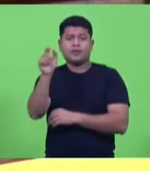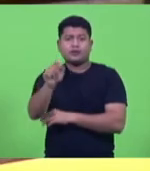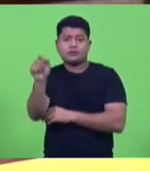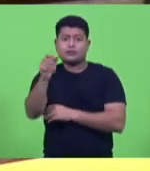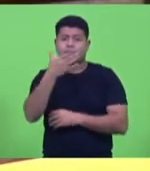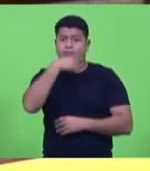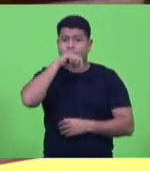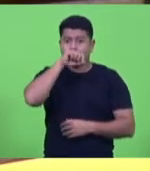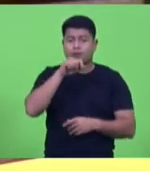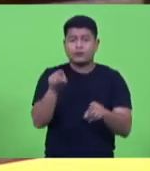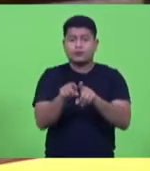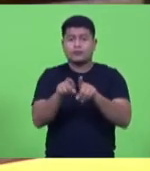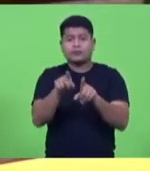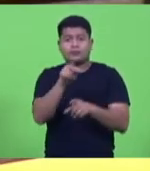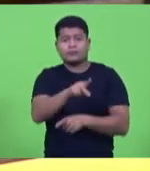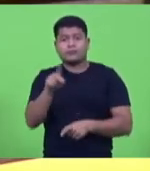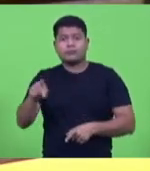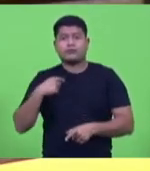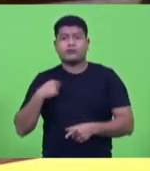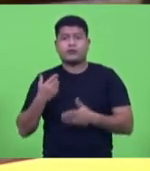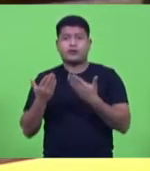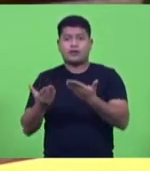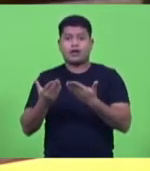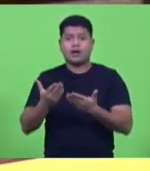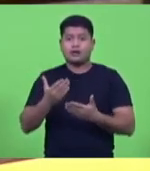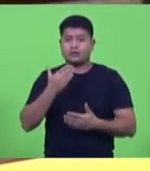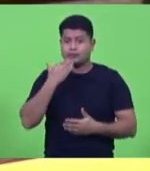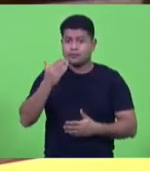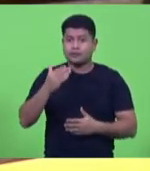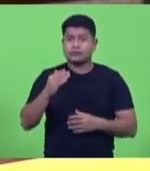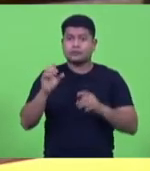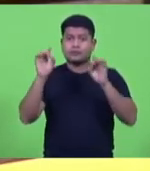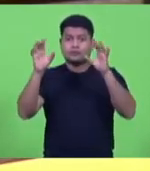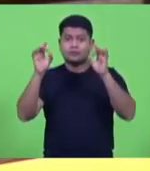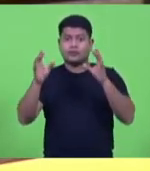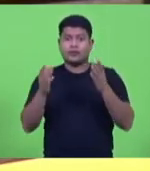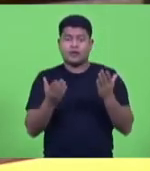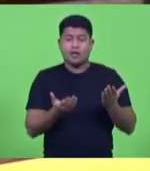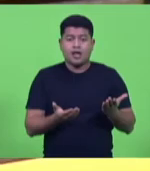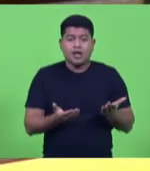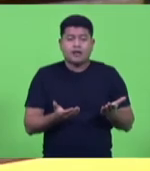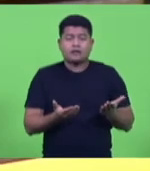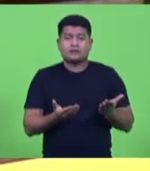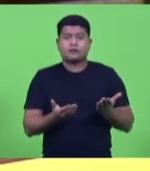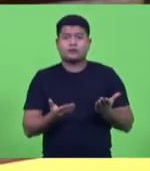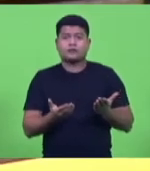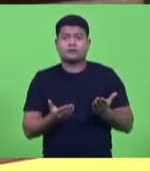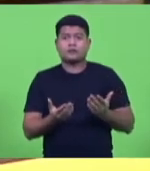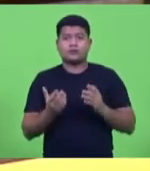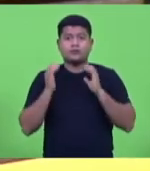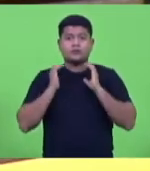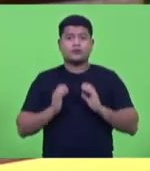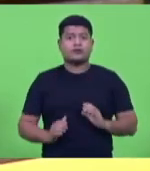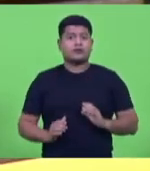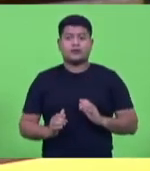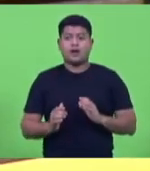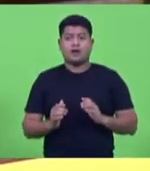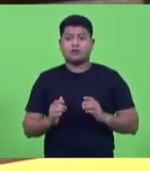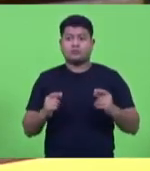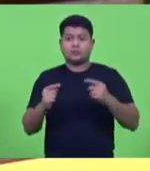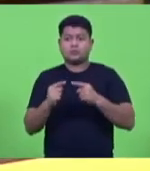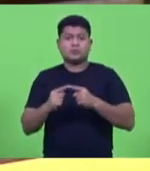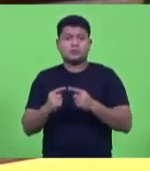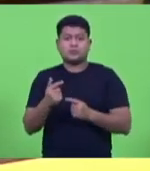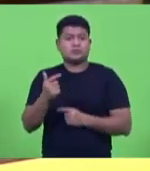eles invocam um privilégio ao colégio de aplicação que nenhum cidadão teve. Ora,